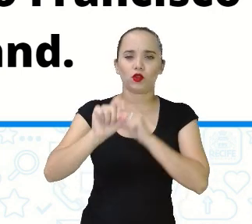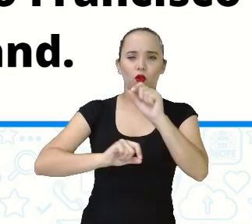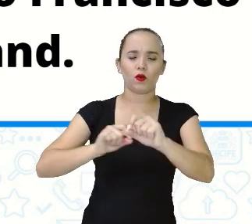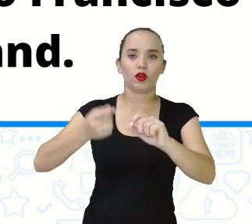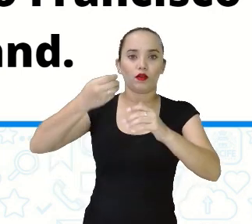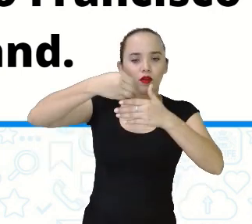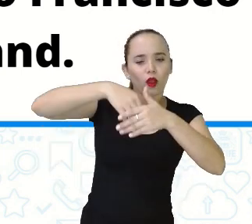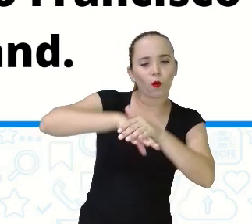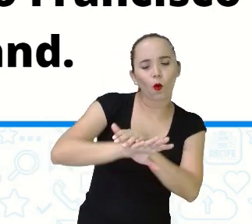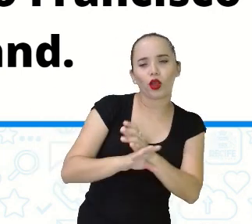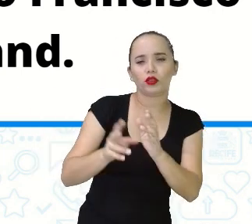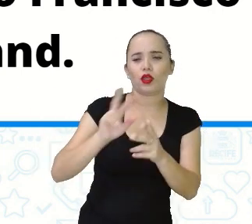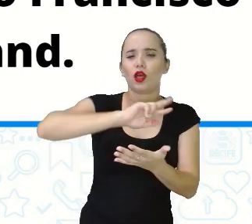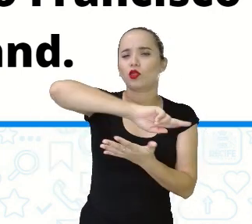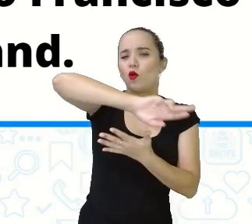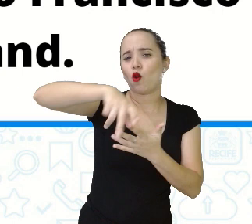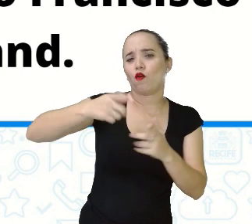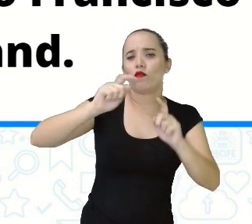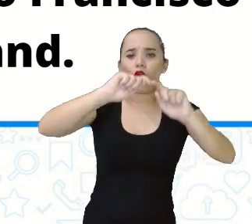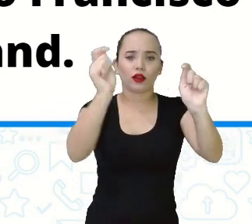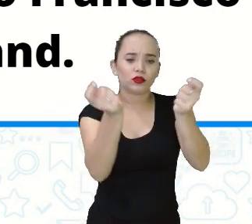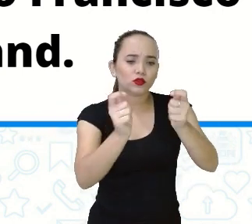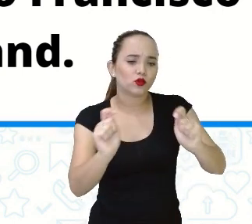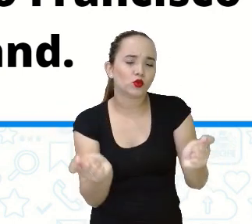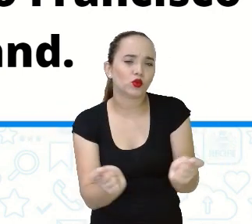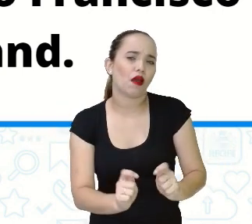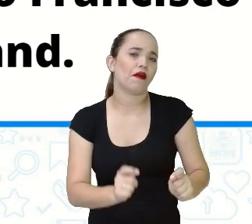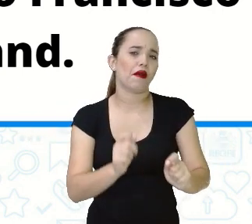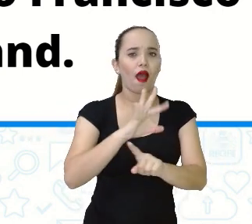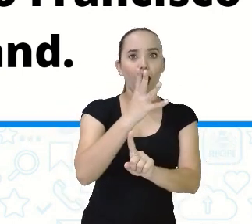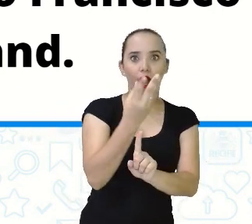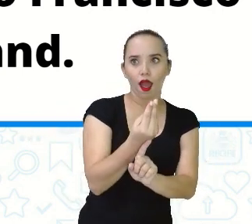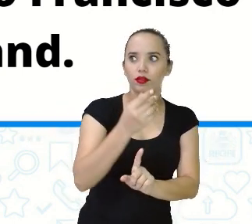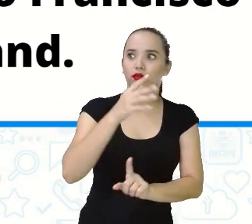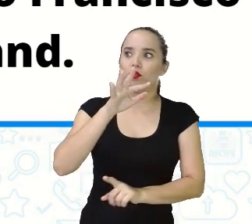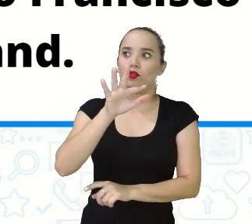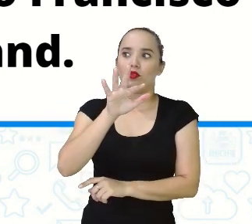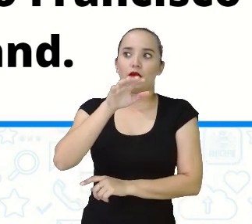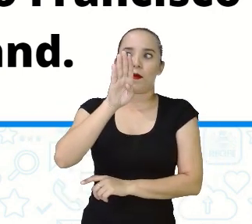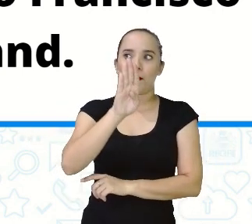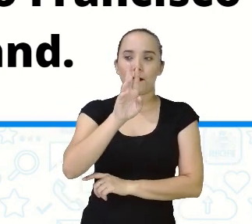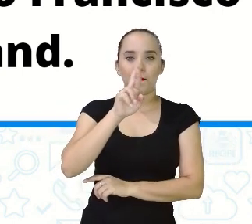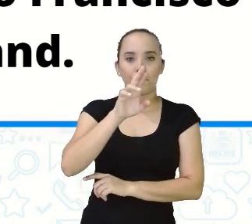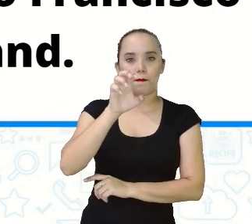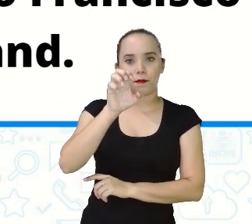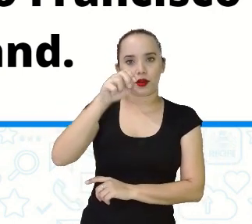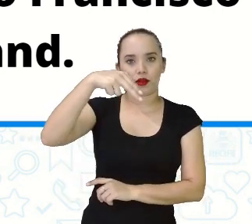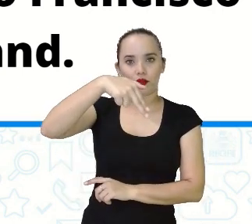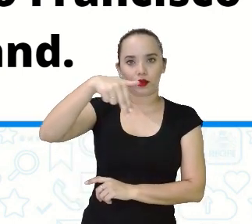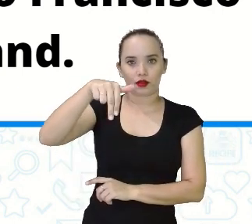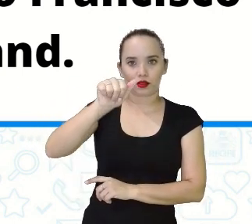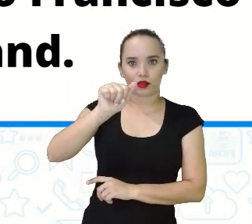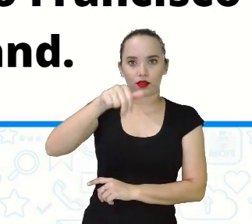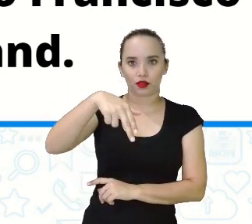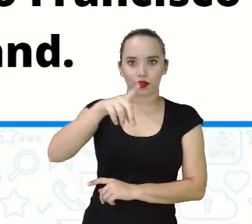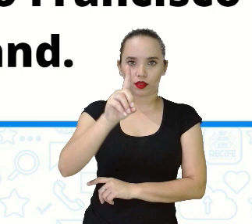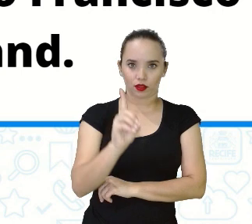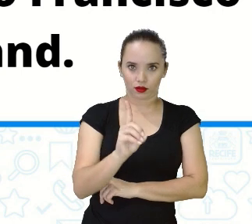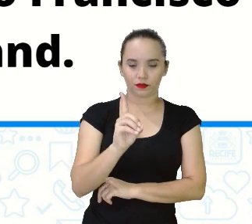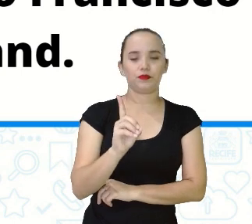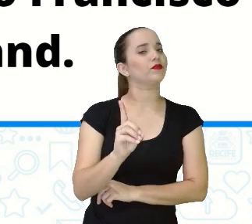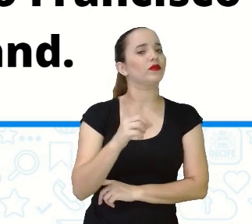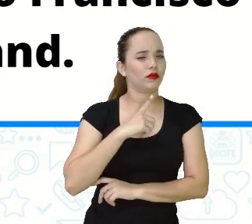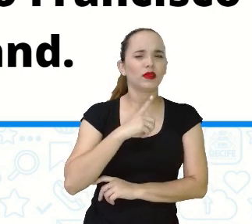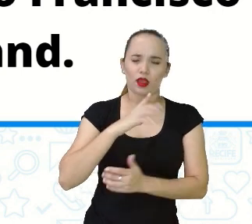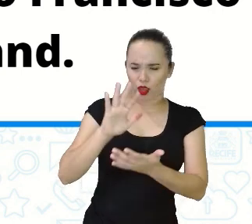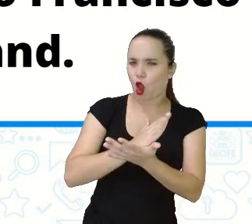artista plástico Francisco Brenan. Então, Francisco Brenan colocou lá algumas esculturas de cobre, se eu não